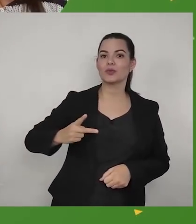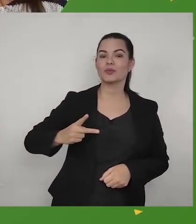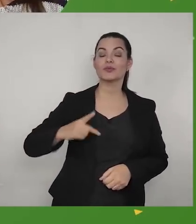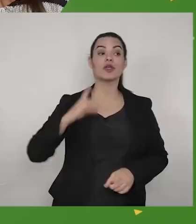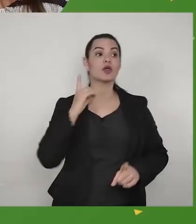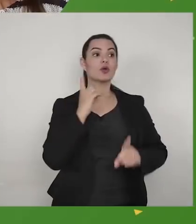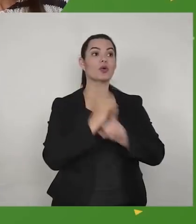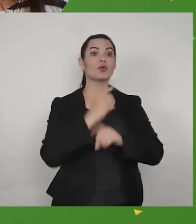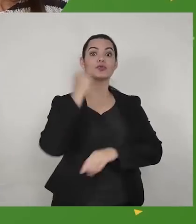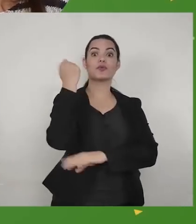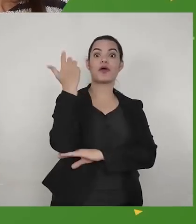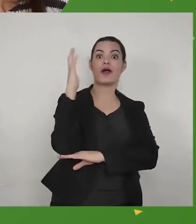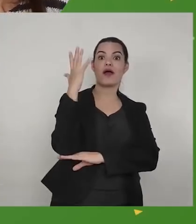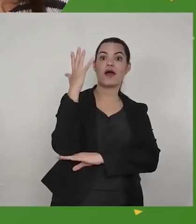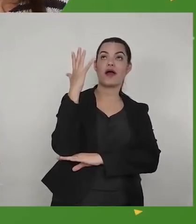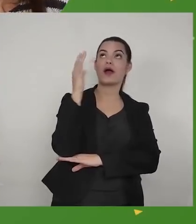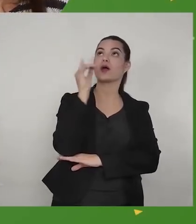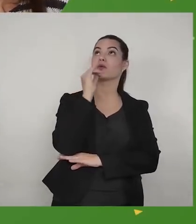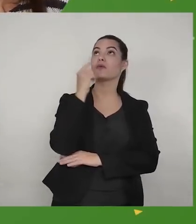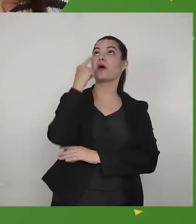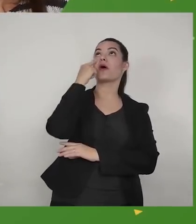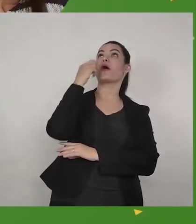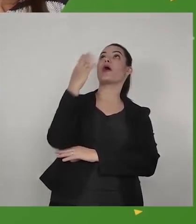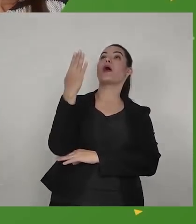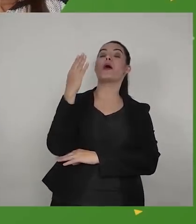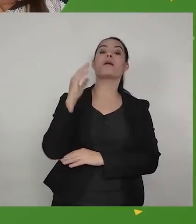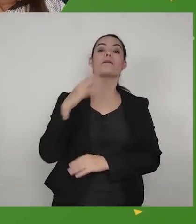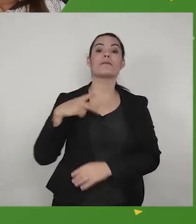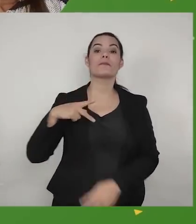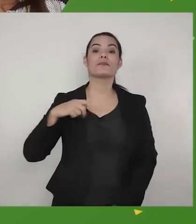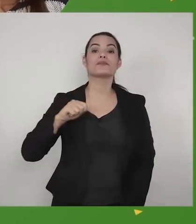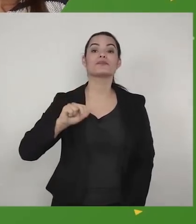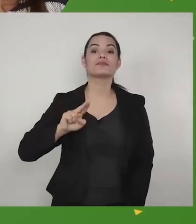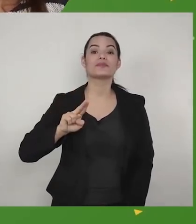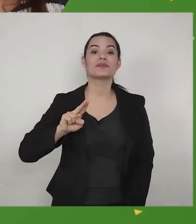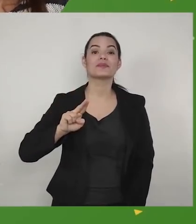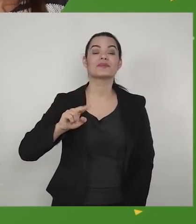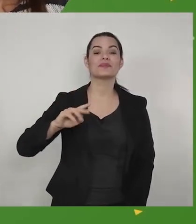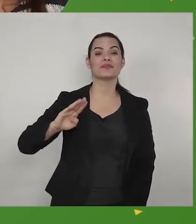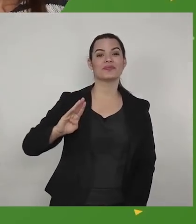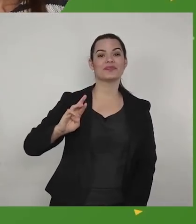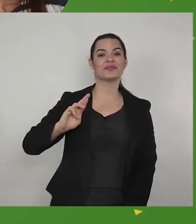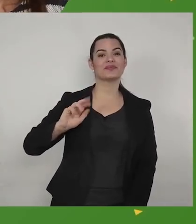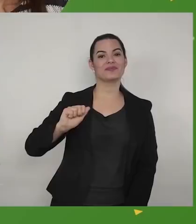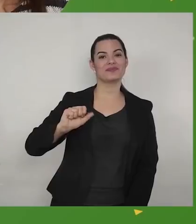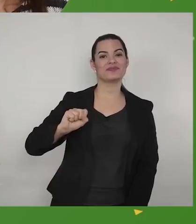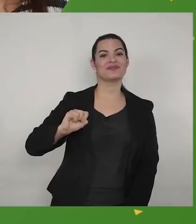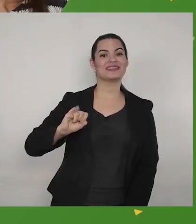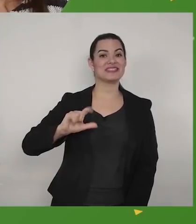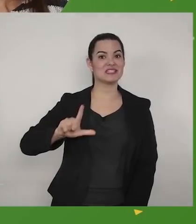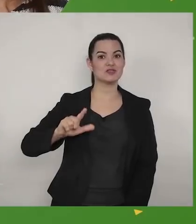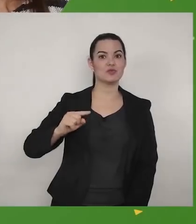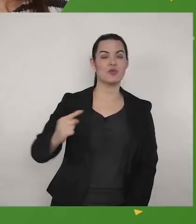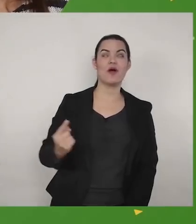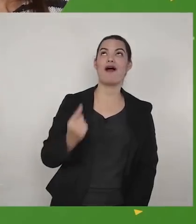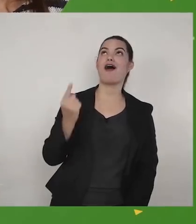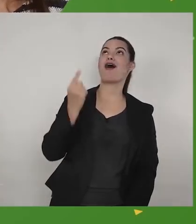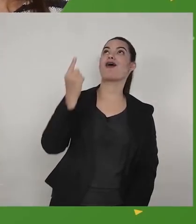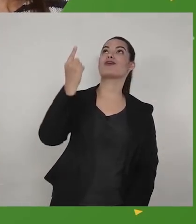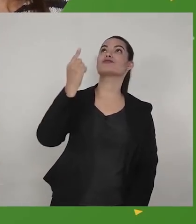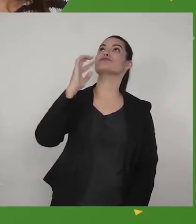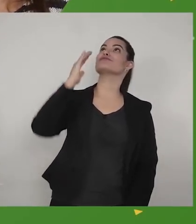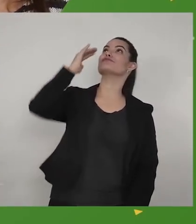uma árvore de pau-brasil. Uma grandiosa árvore de pau-brasil. O que você